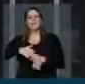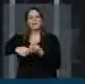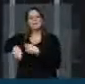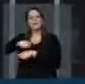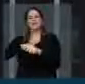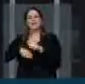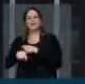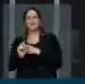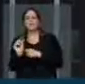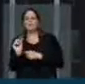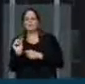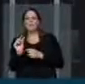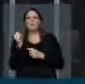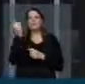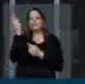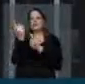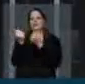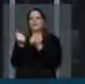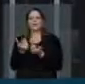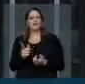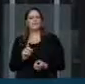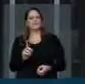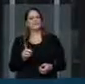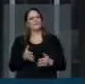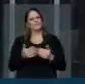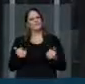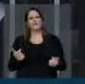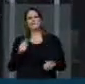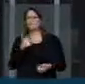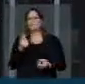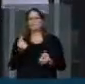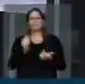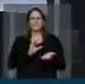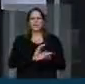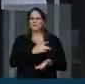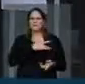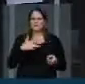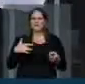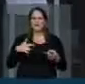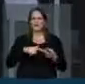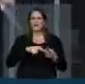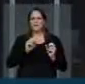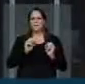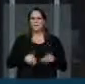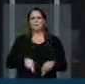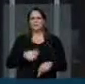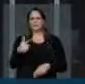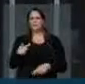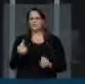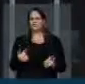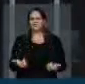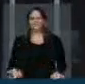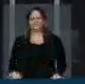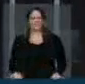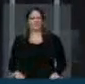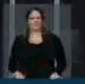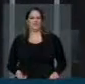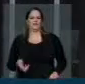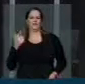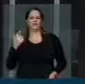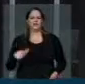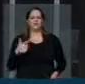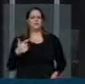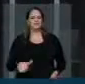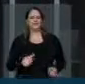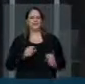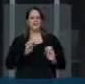passando recursos lá para fora. Não tem dinheiro para a saúde pública, não tem dinheiro para os aposentados, deputado Arnaldo, não tem dinheiro